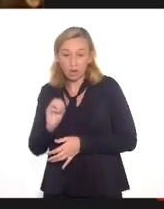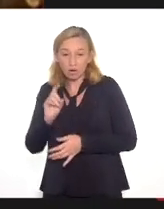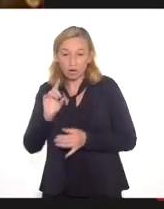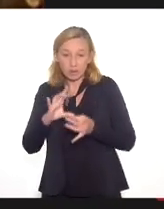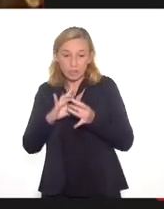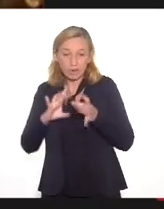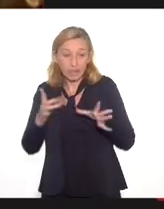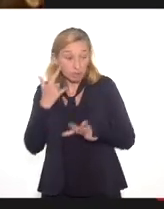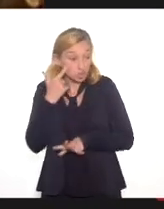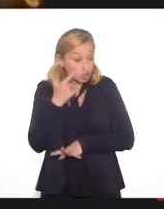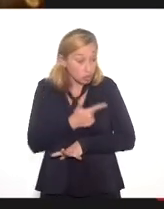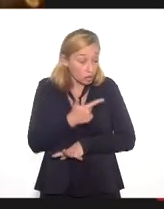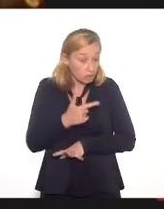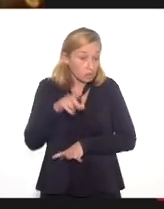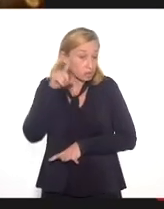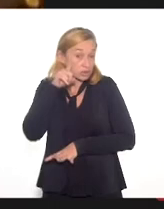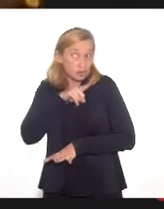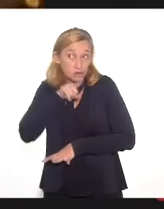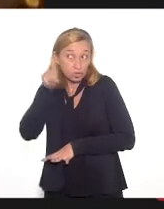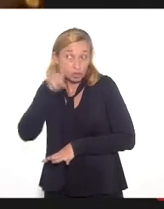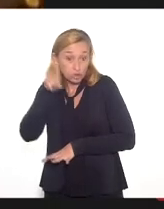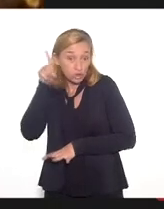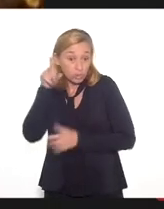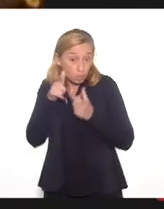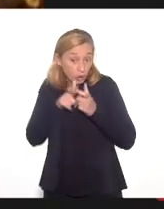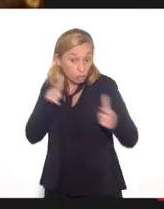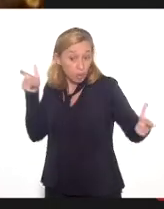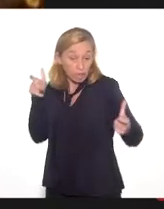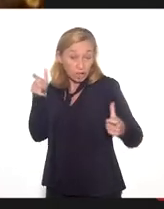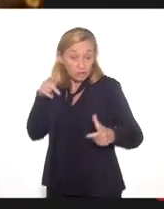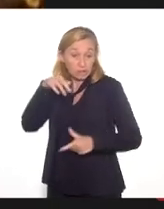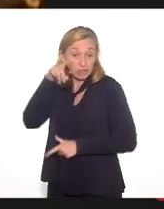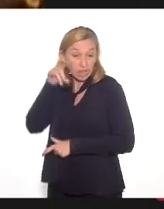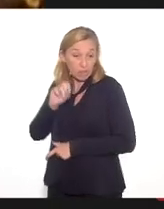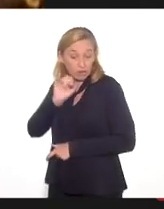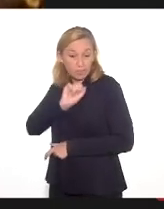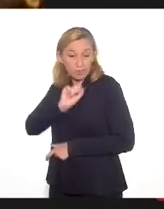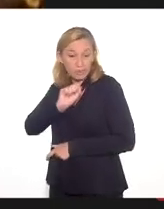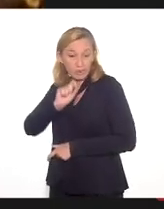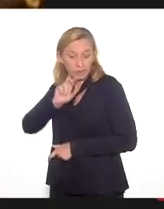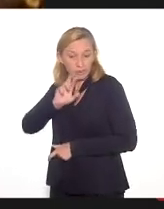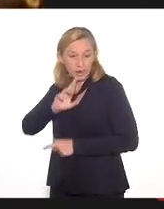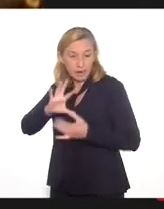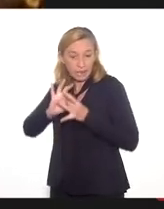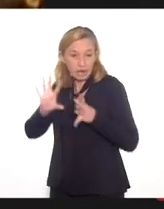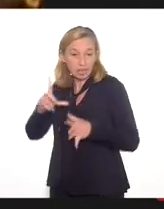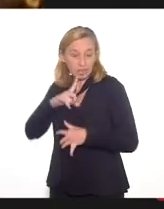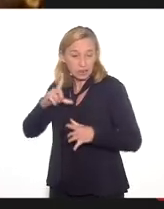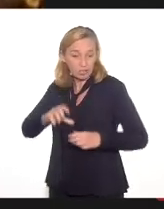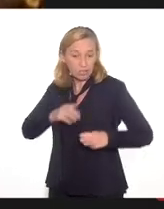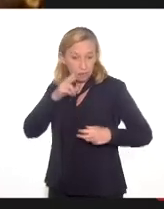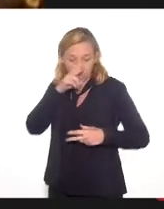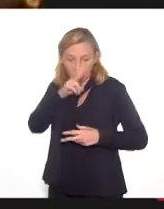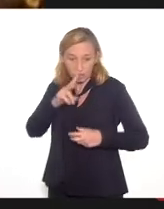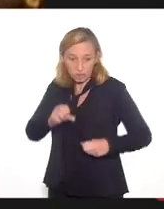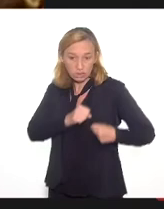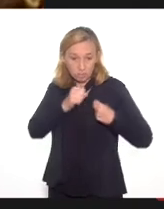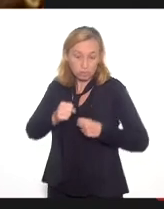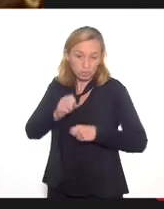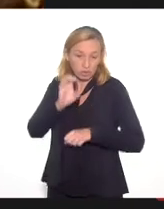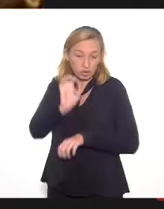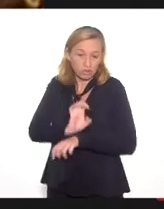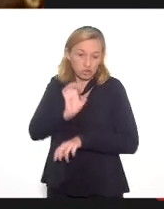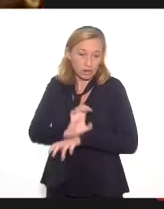olha para os Estados Unidos como grande neoliberal a gente vê que teve um fortalecimento do Estado para poder atuar